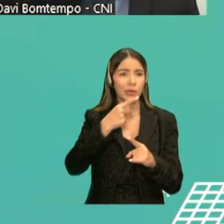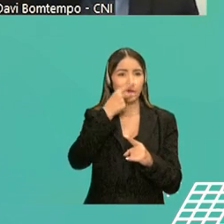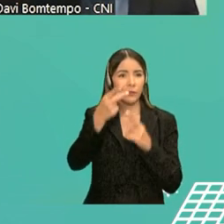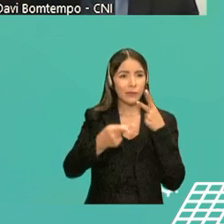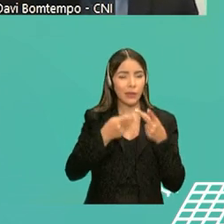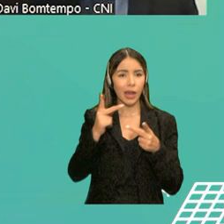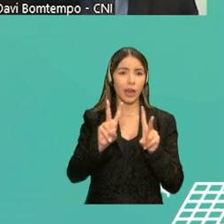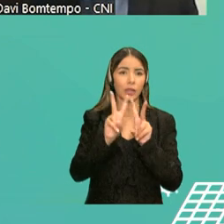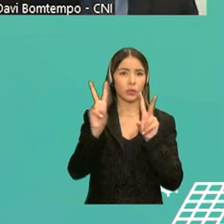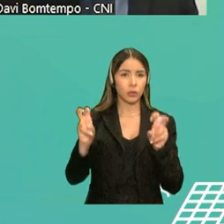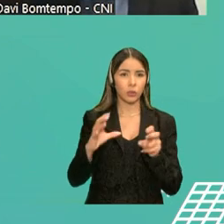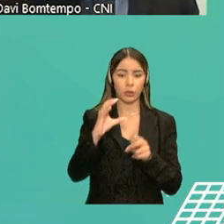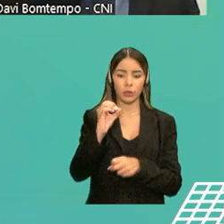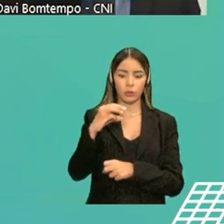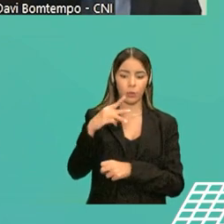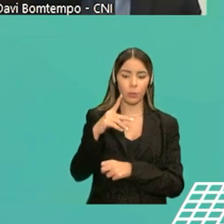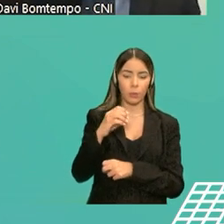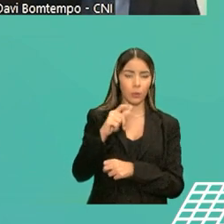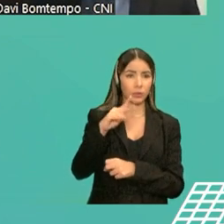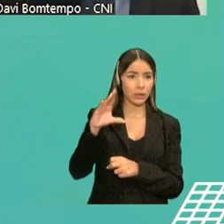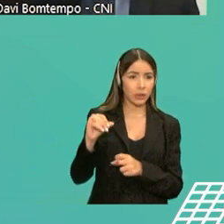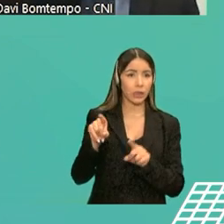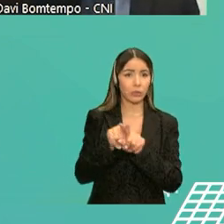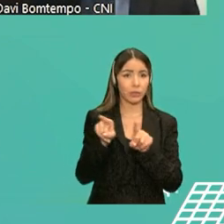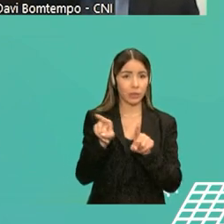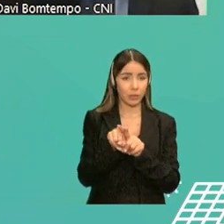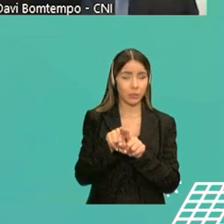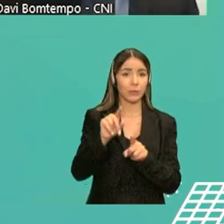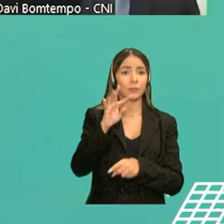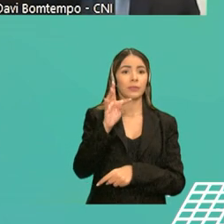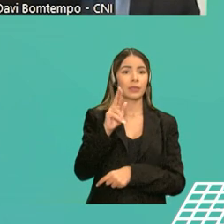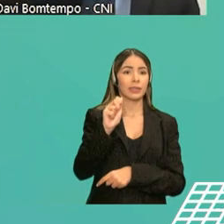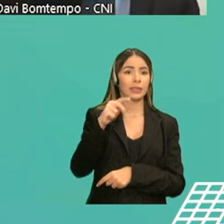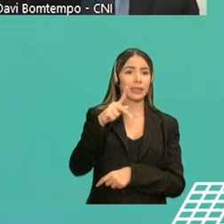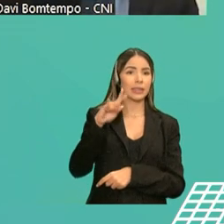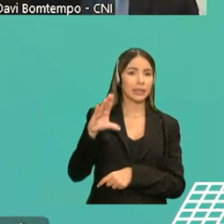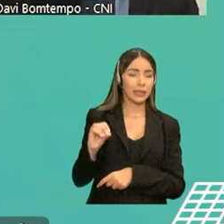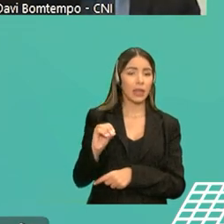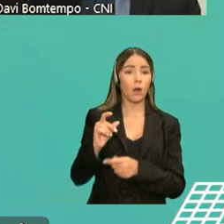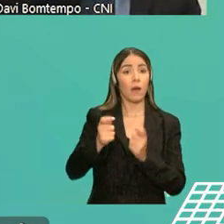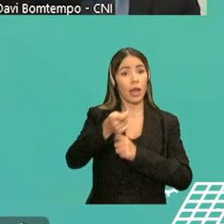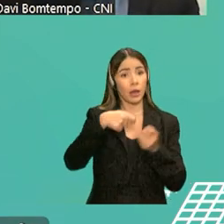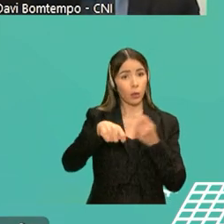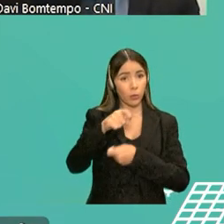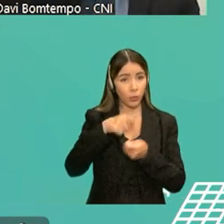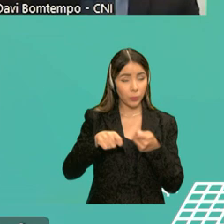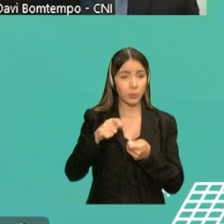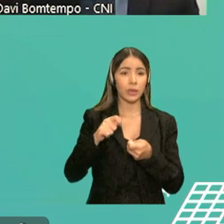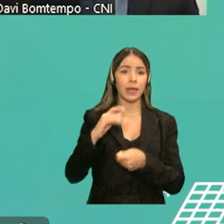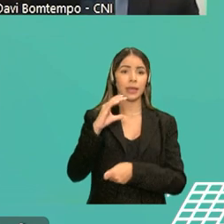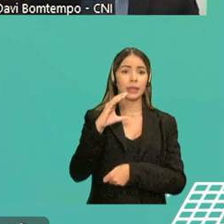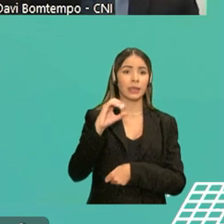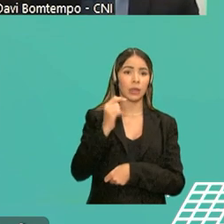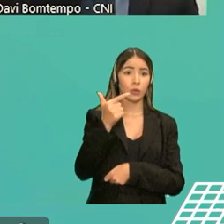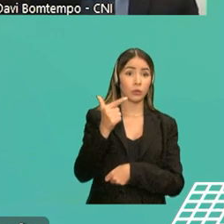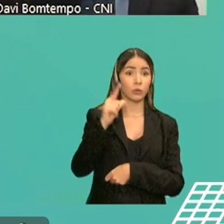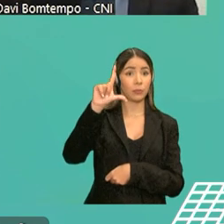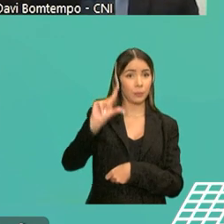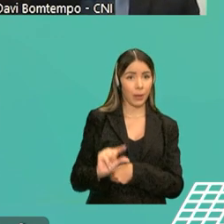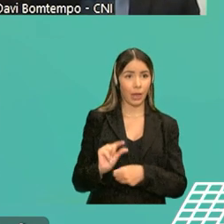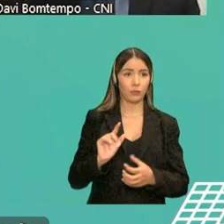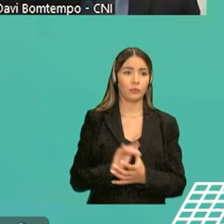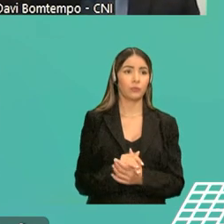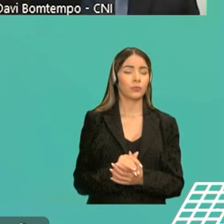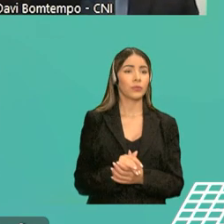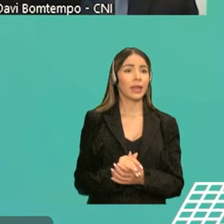composição e também de transição para uma economia de mais baixo carbono. Aqui a gente tem algumas tendências